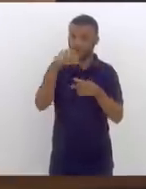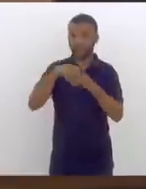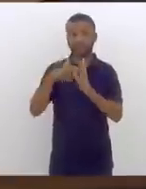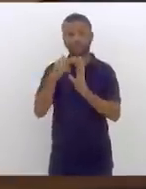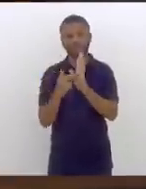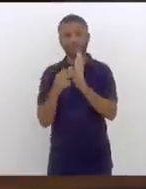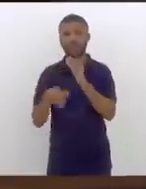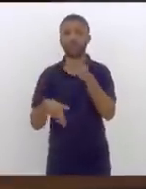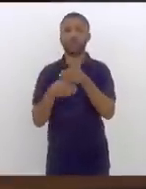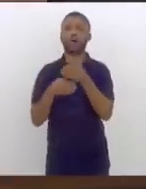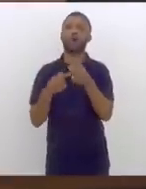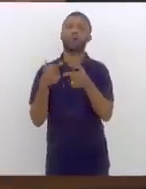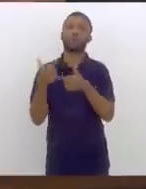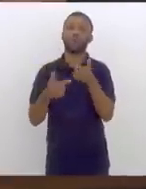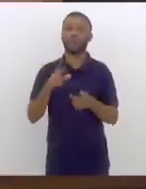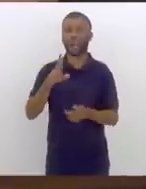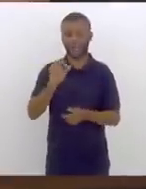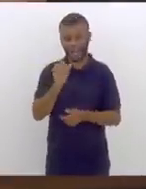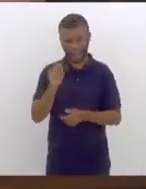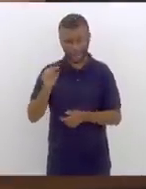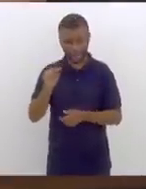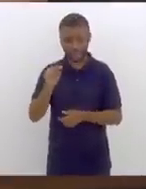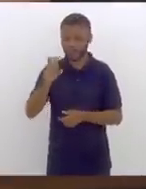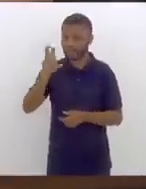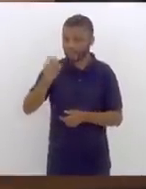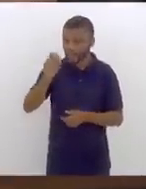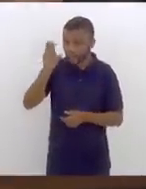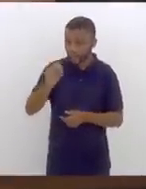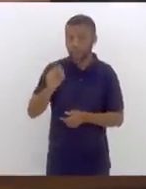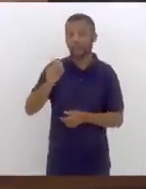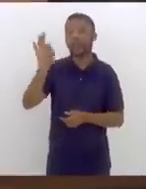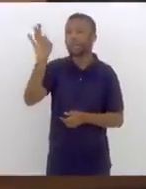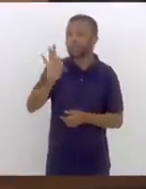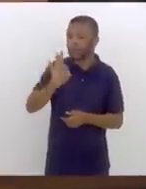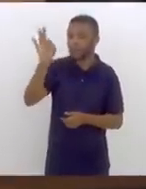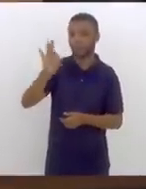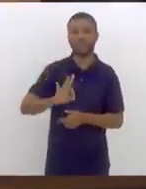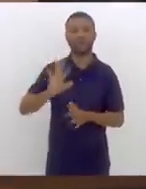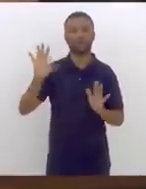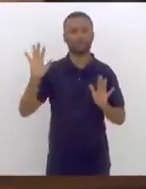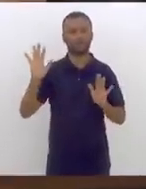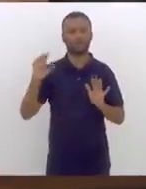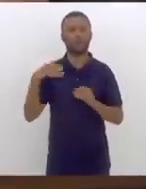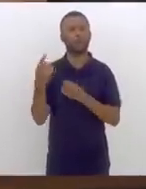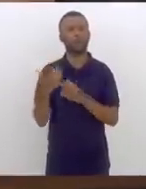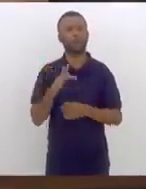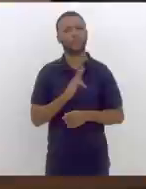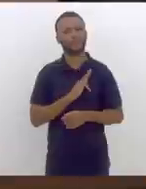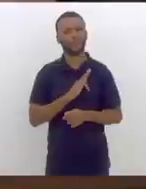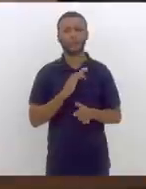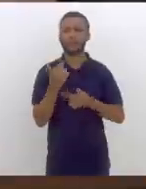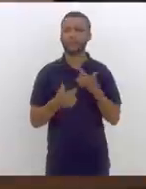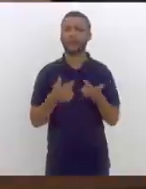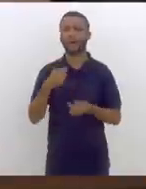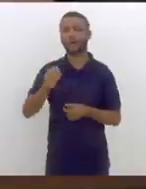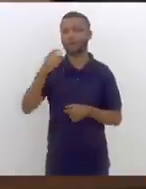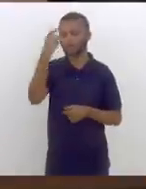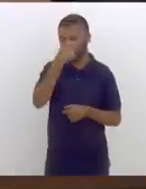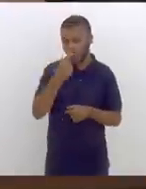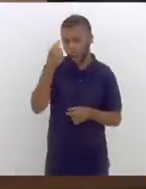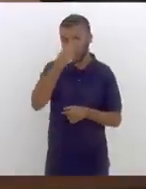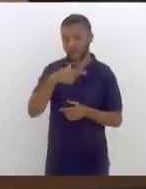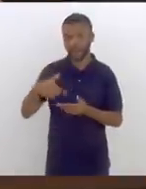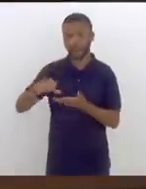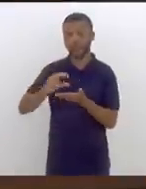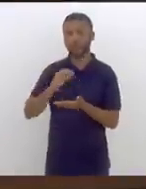de serviço você acrescenta 50% desse valor como é que um policial que trabalha 8 horas está recebendo